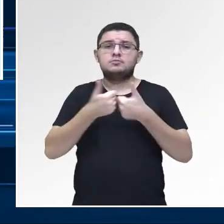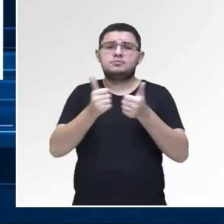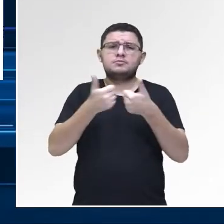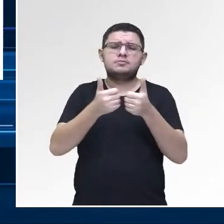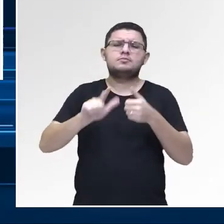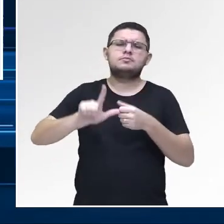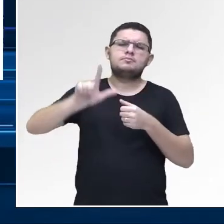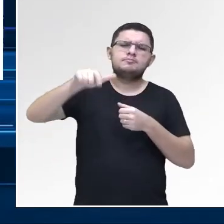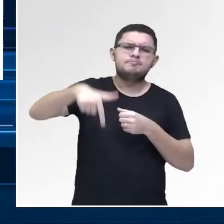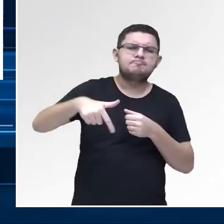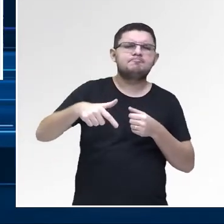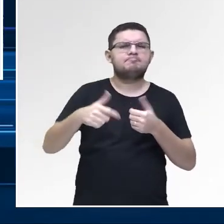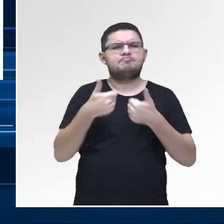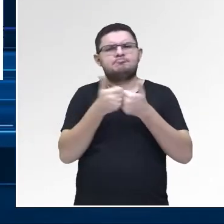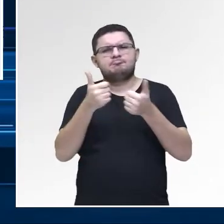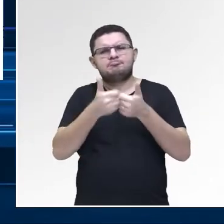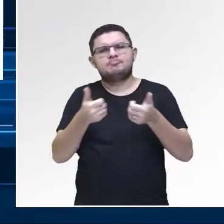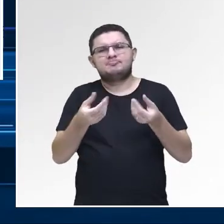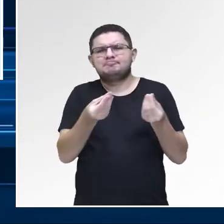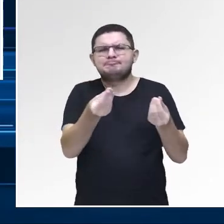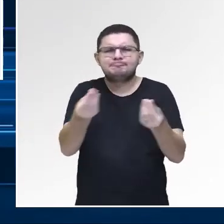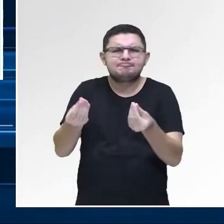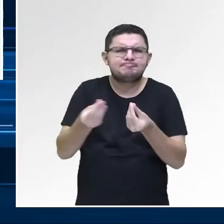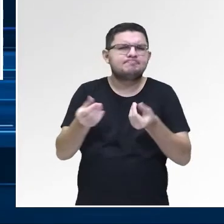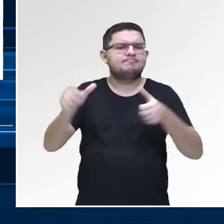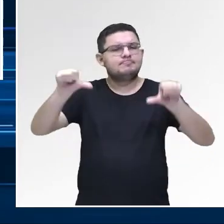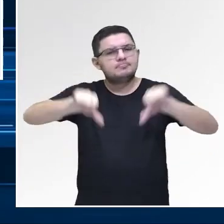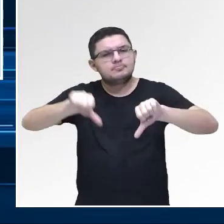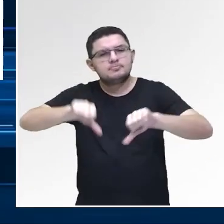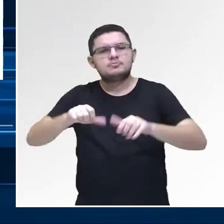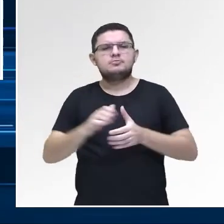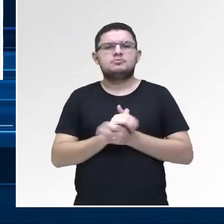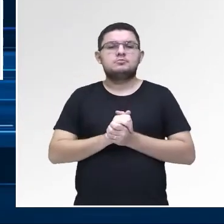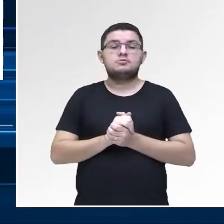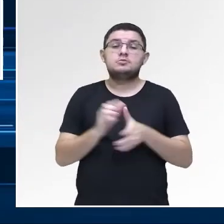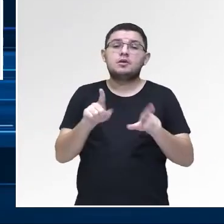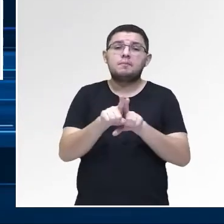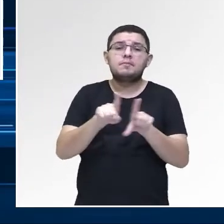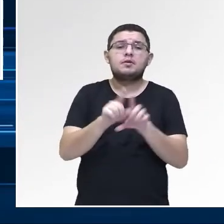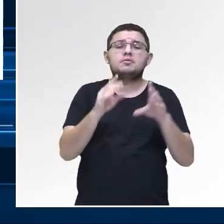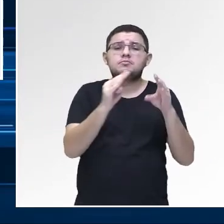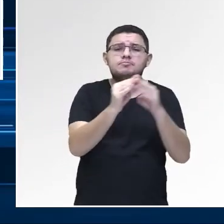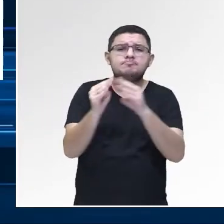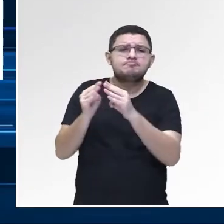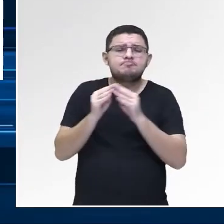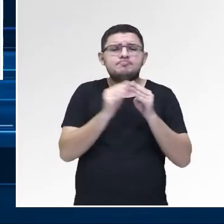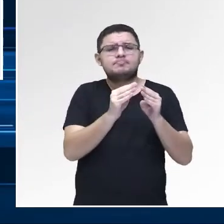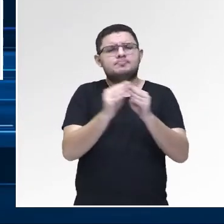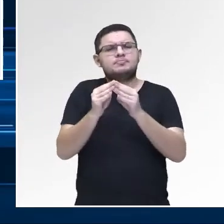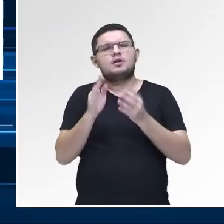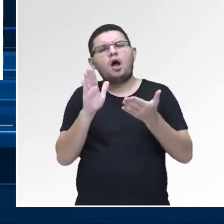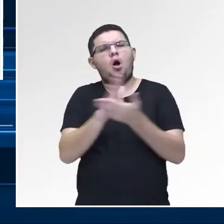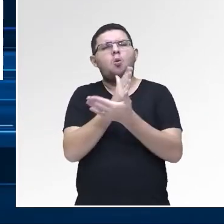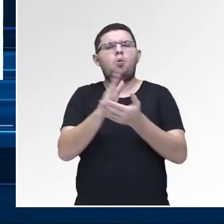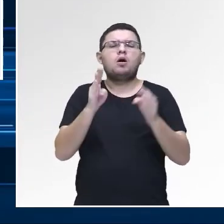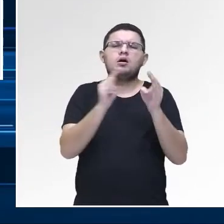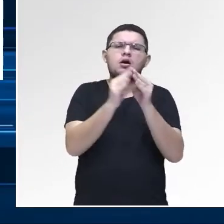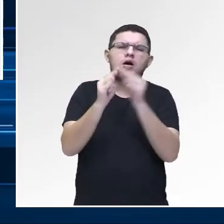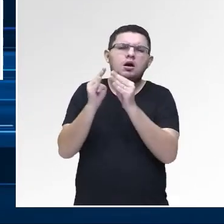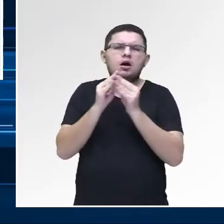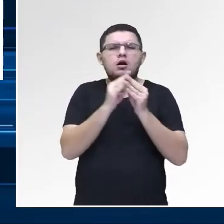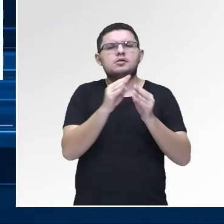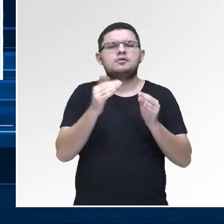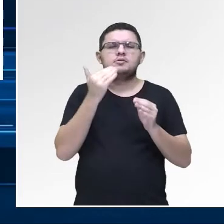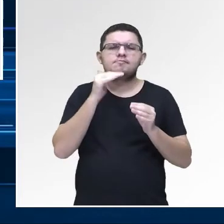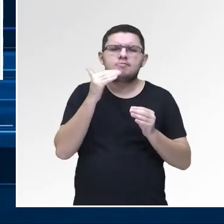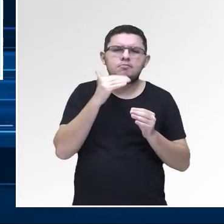em péssimas condições, ok? As habitações, algumas moradias são ainda precárias,